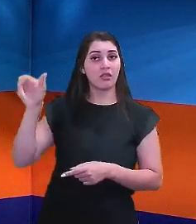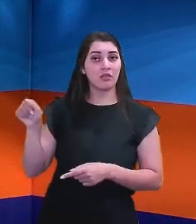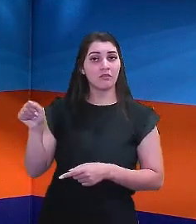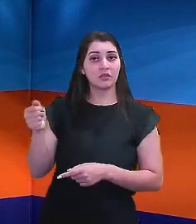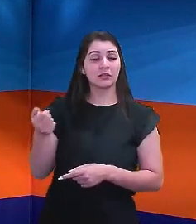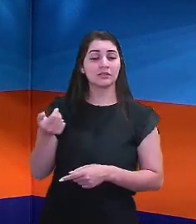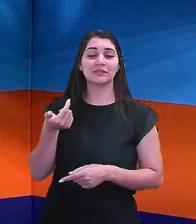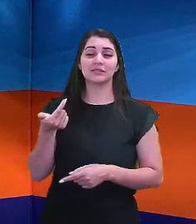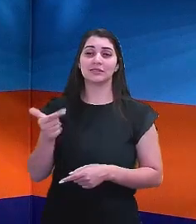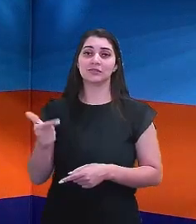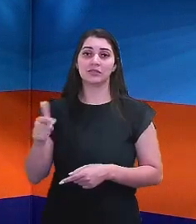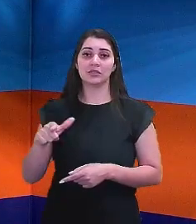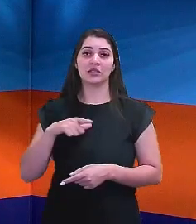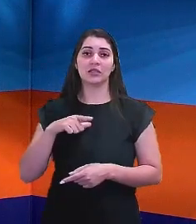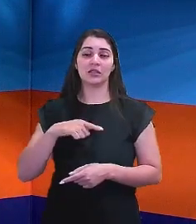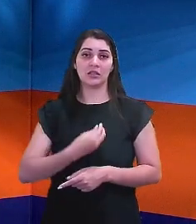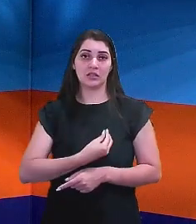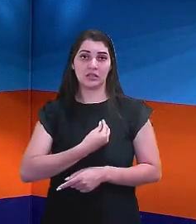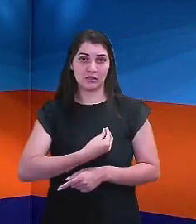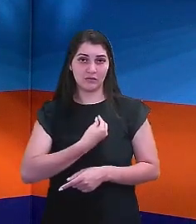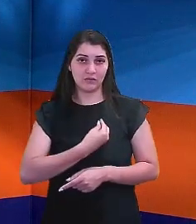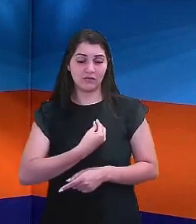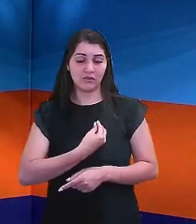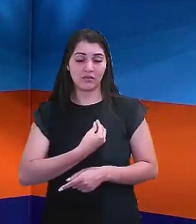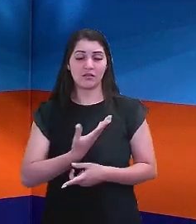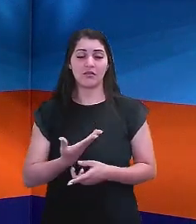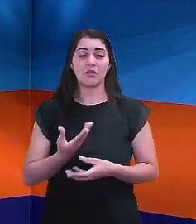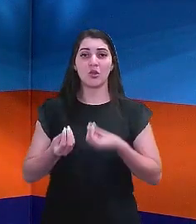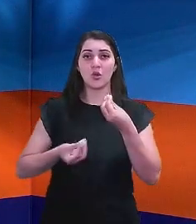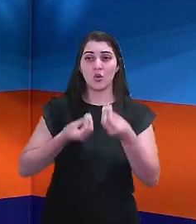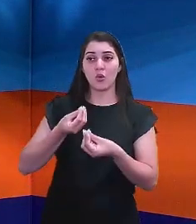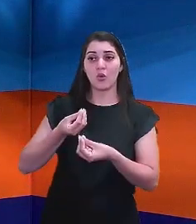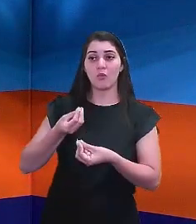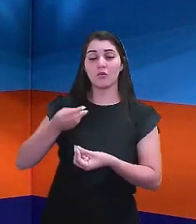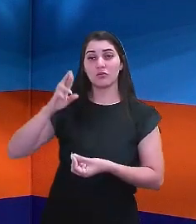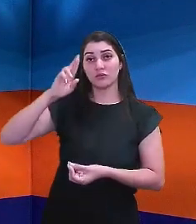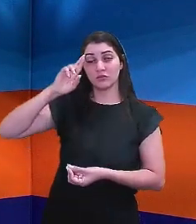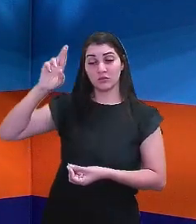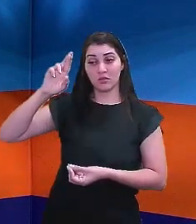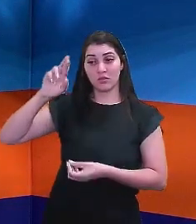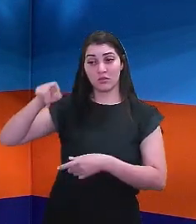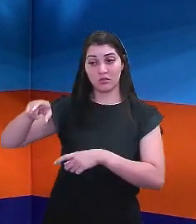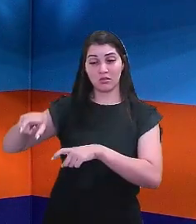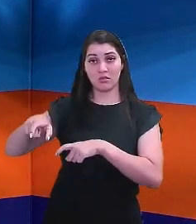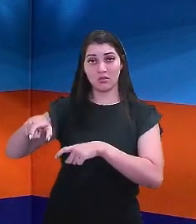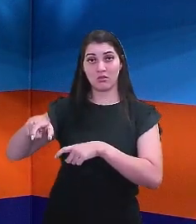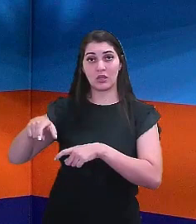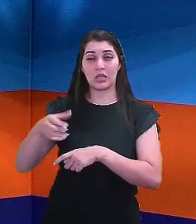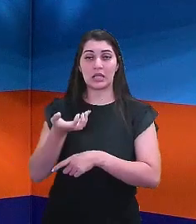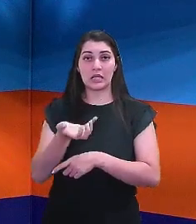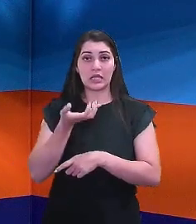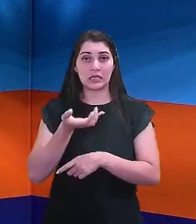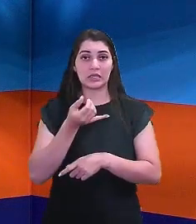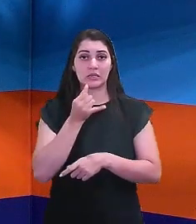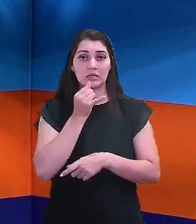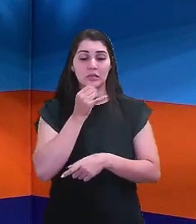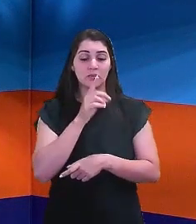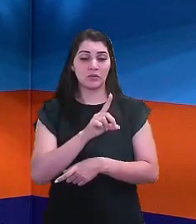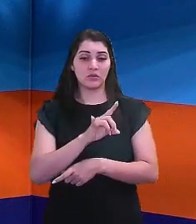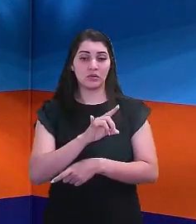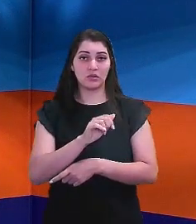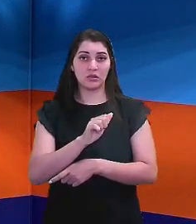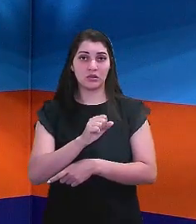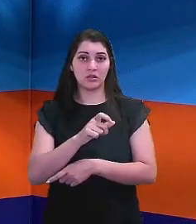do modo de vida que o seu dono queria. Eles tinham que ser quem seu dono queria. Então, a diaspora africana é